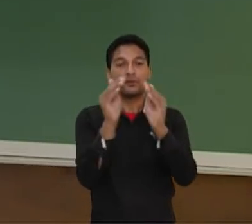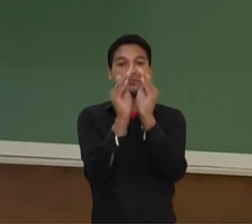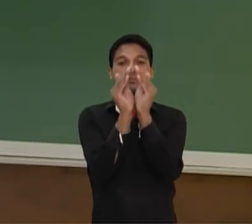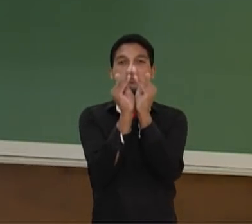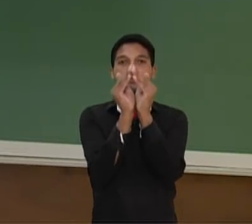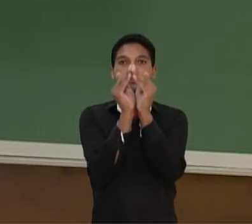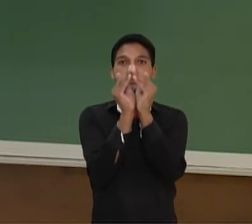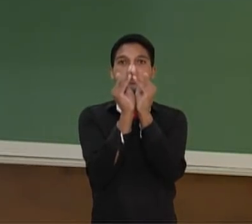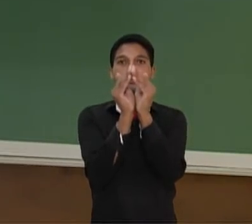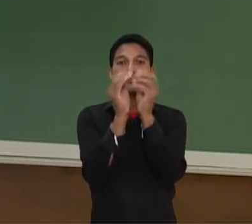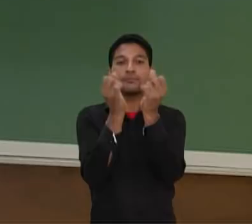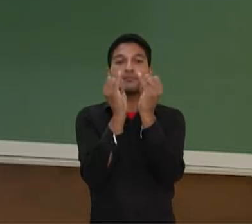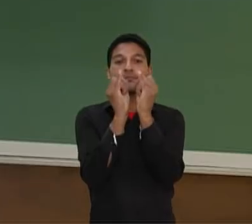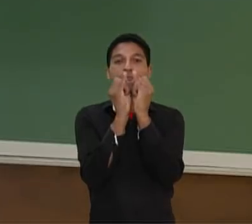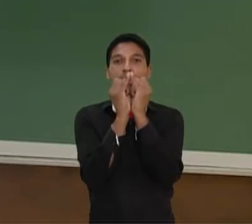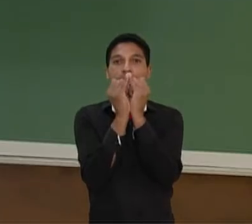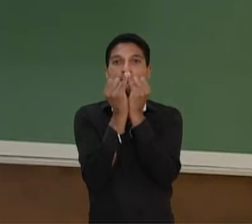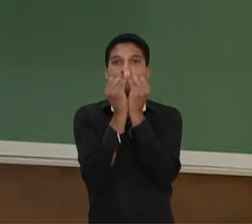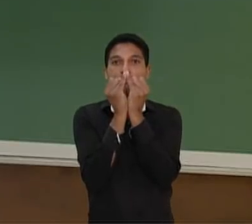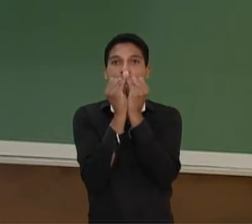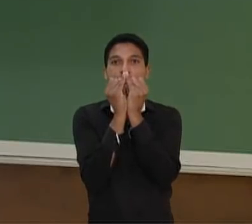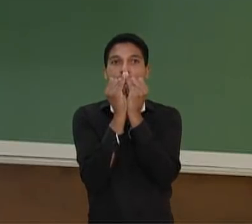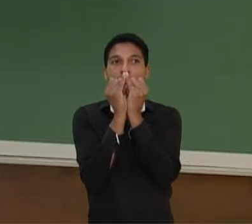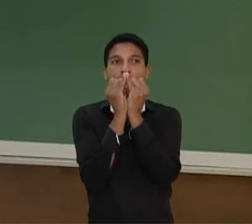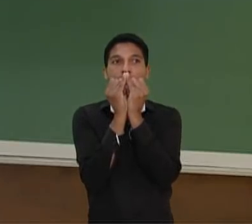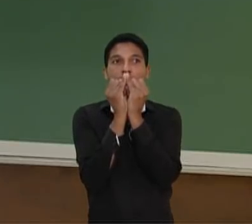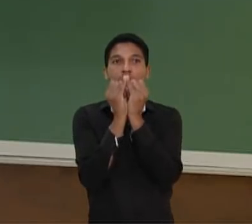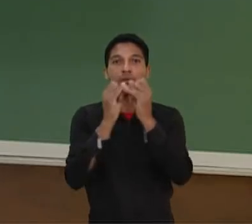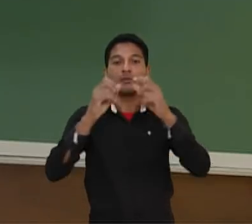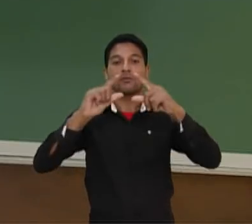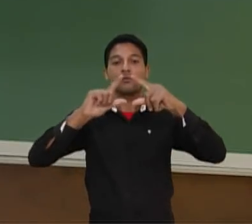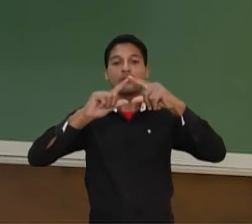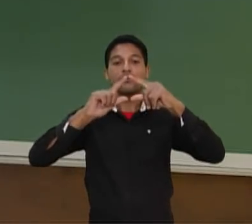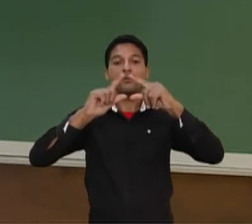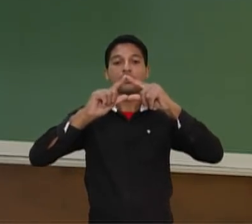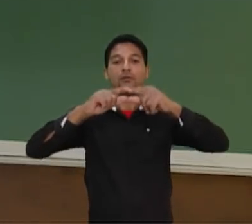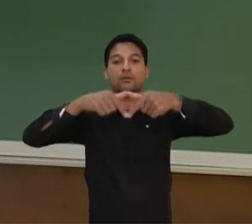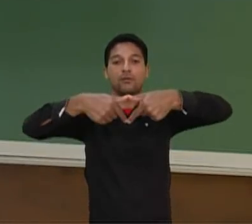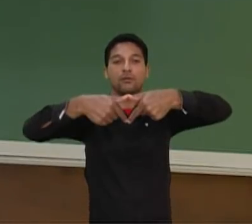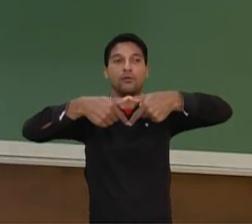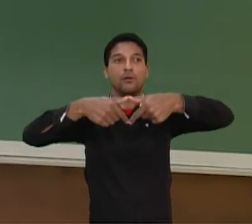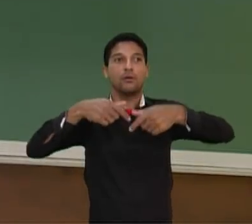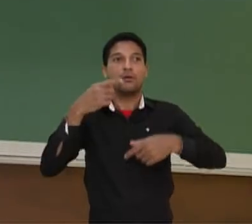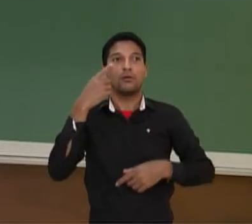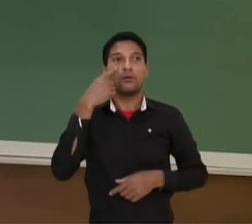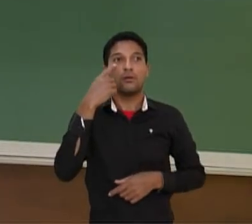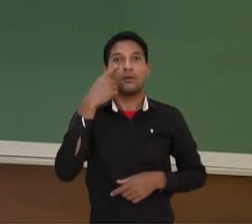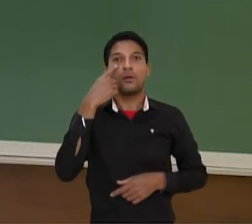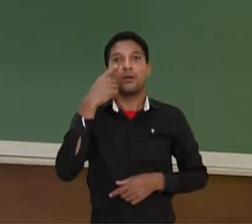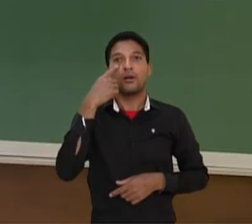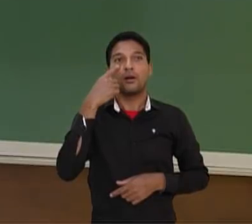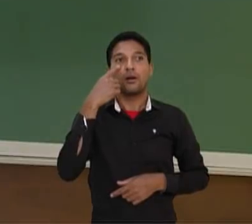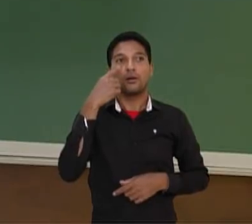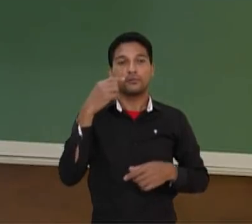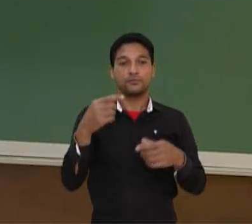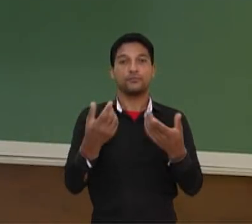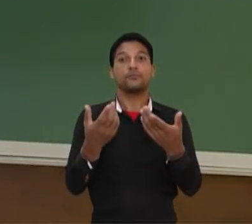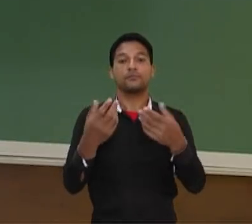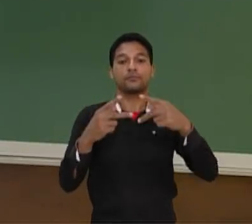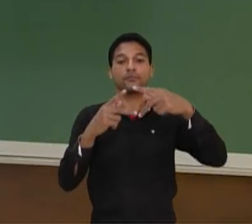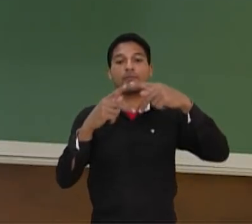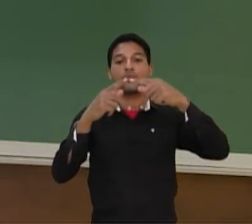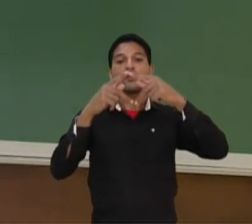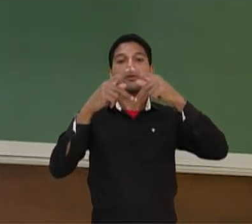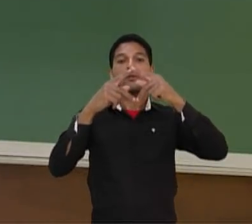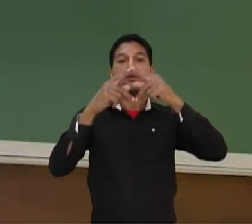ângulo de 90 graus em 45. Então, eu tenho 45 aqui e 45 aqui. Então, forma um ângulo de 90 graus. Eu tenho 4 ângulos